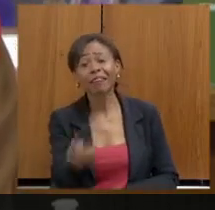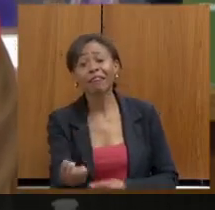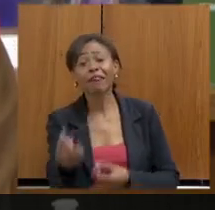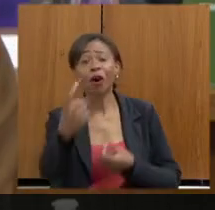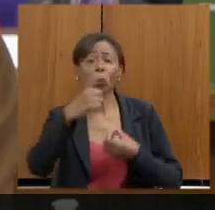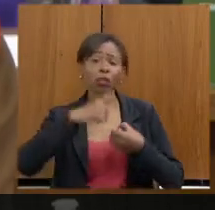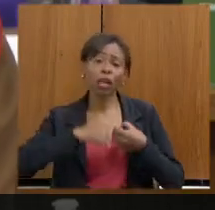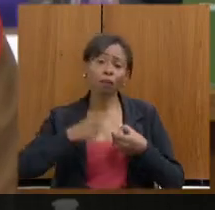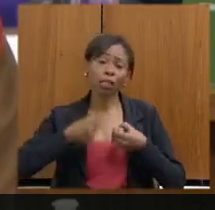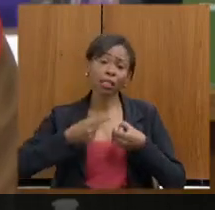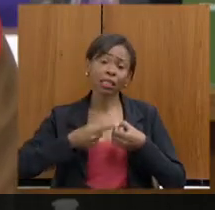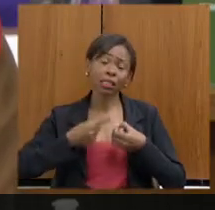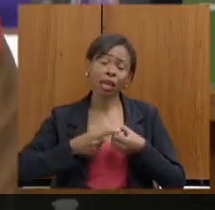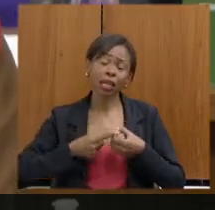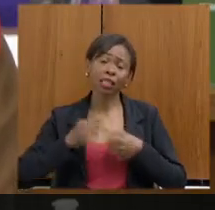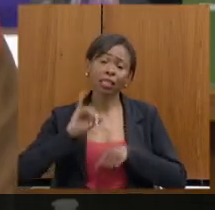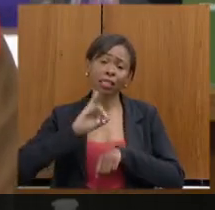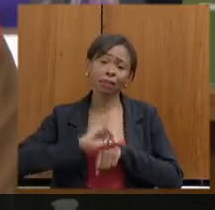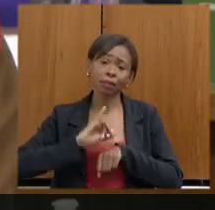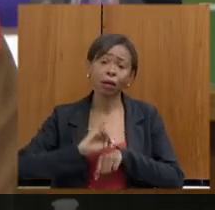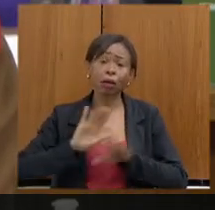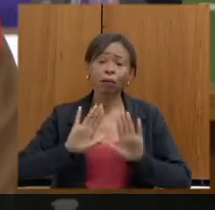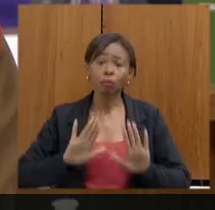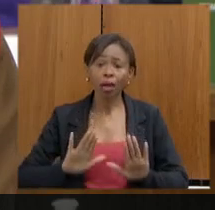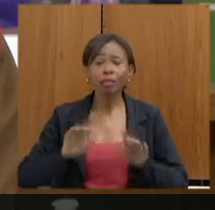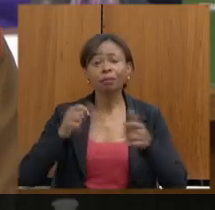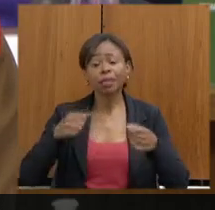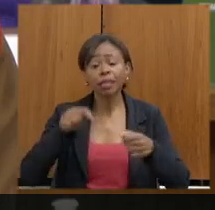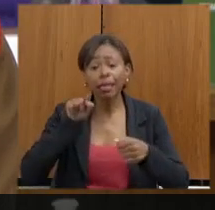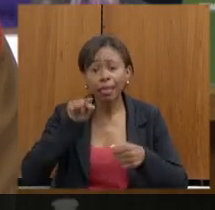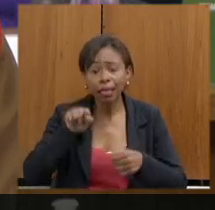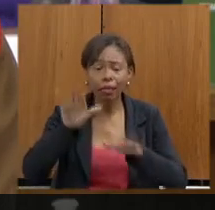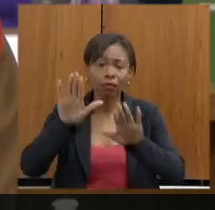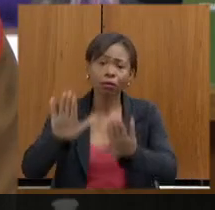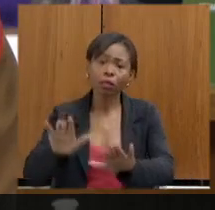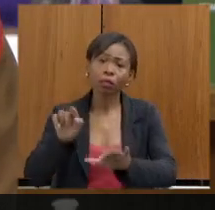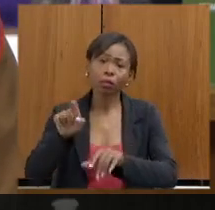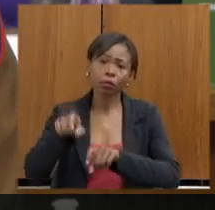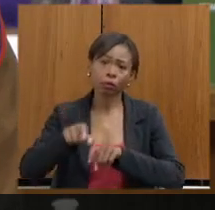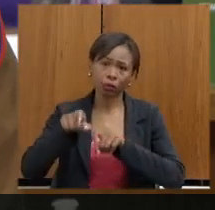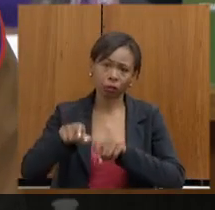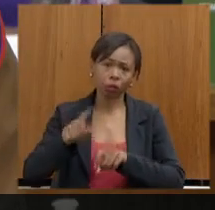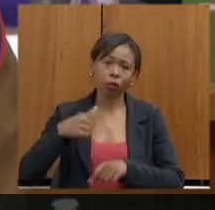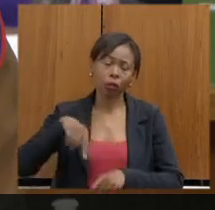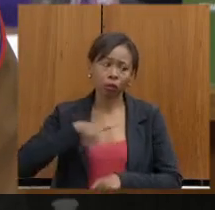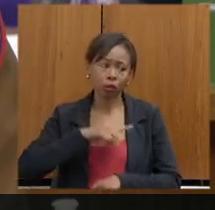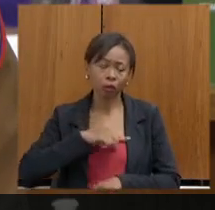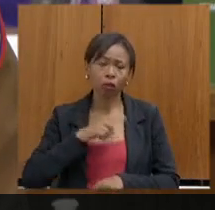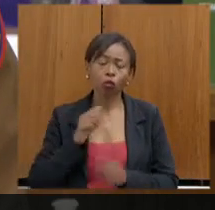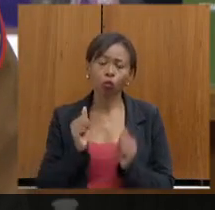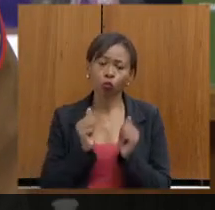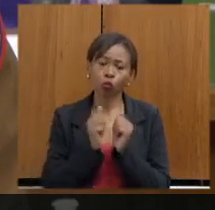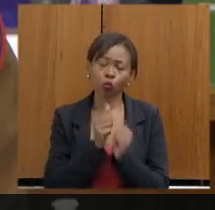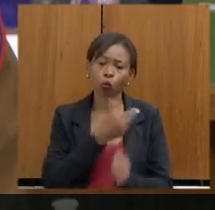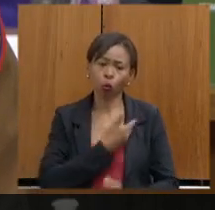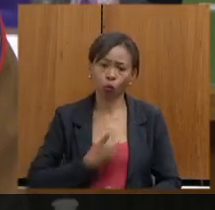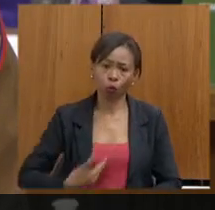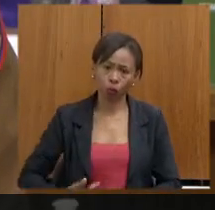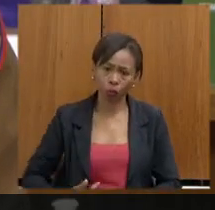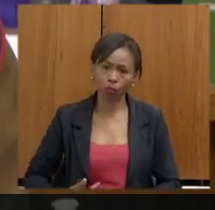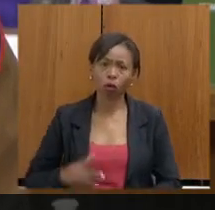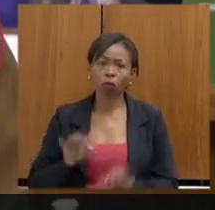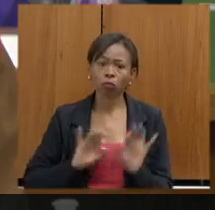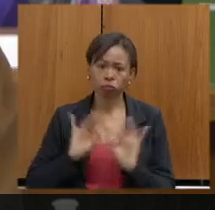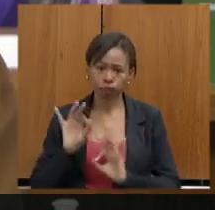falou desse aqui também dentro do e dessa questão do efetivo nós estamos trabalhando com o governo um desenho